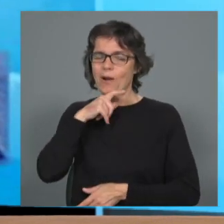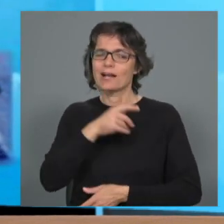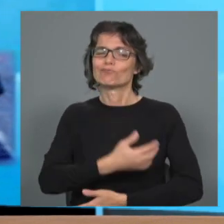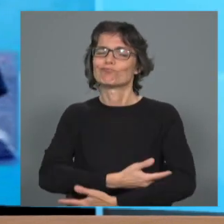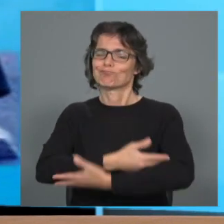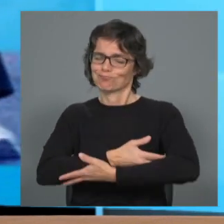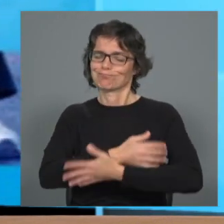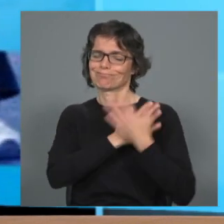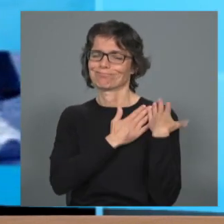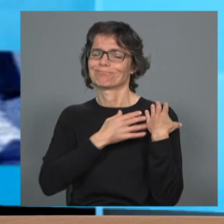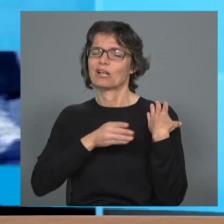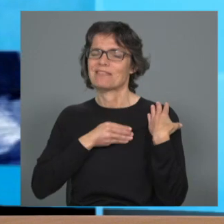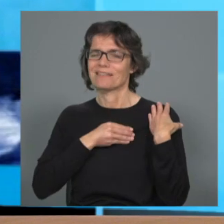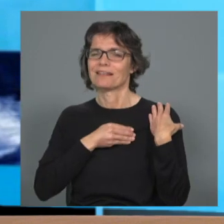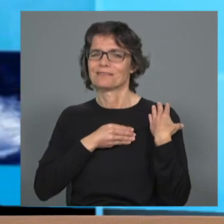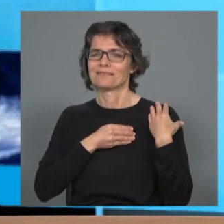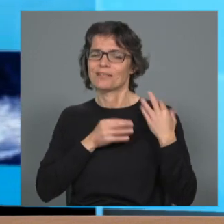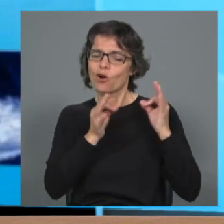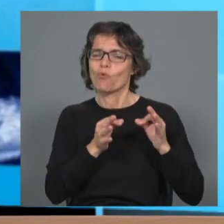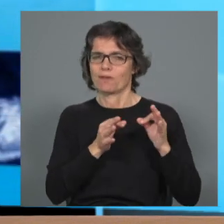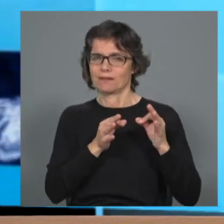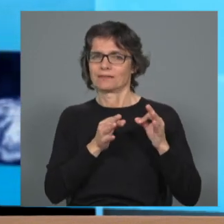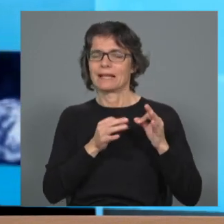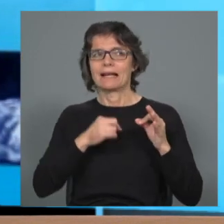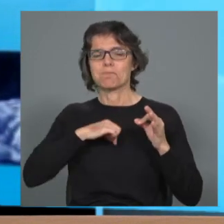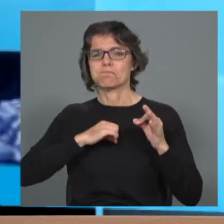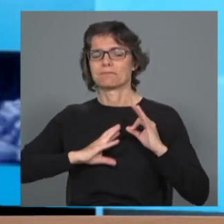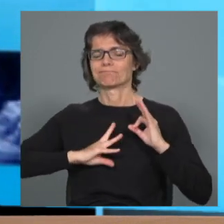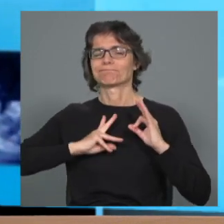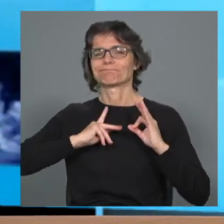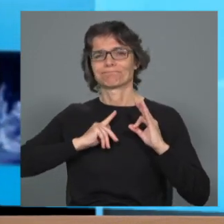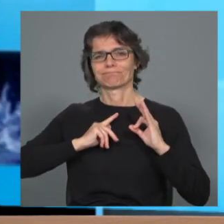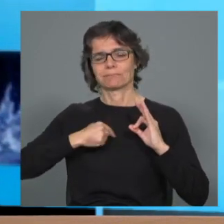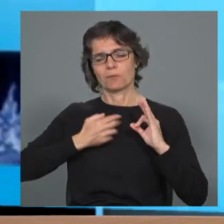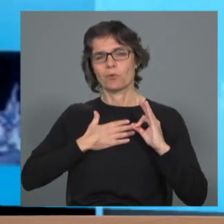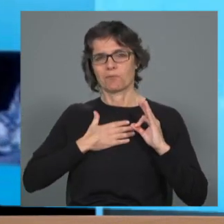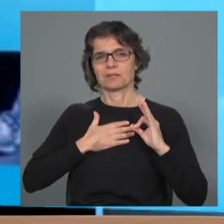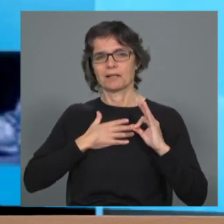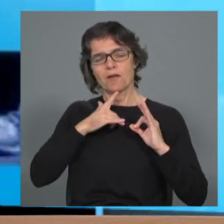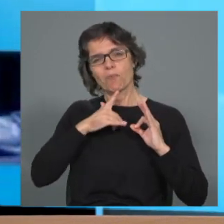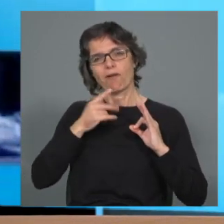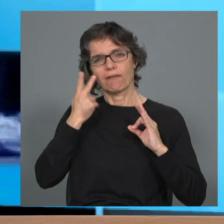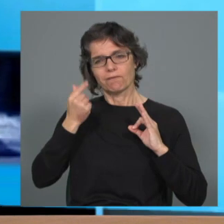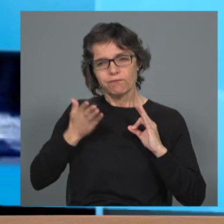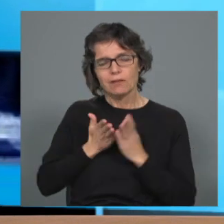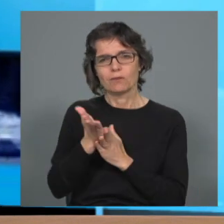por sentir que é uma realização pessoal e que conseguem viver bem